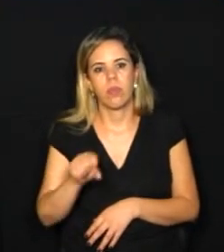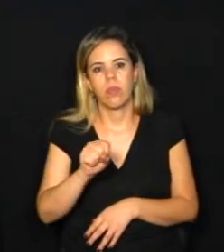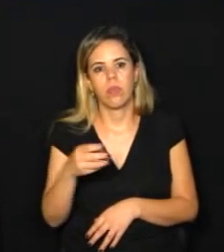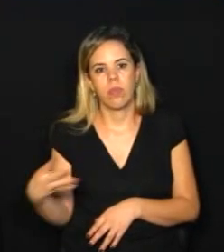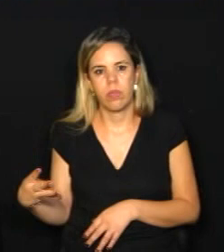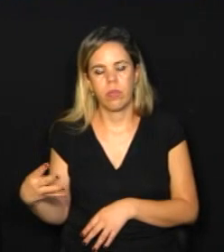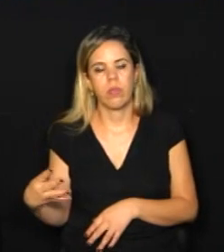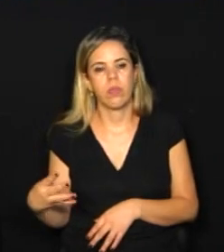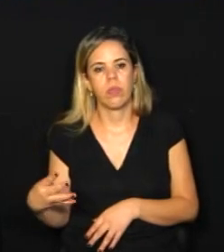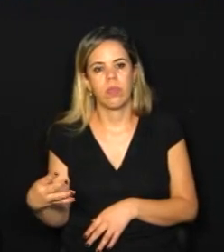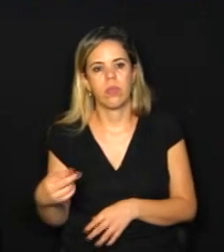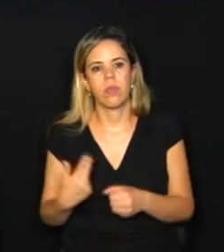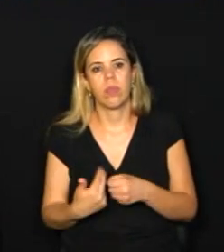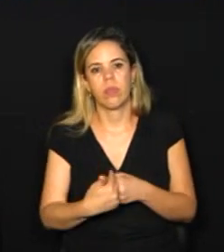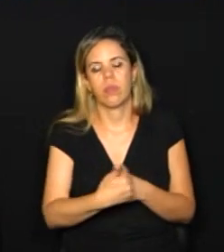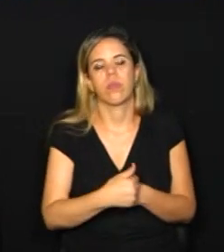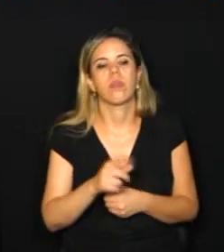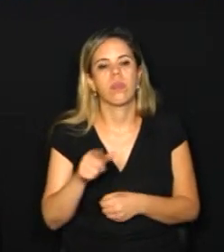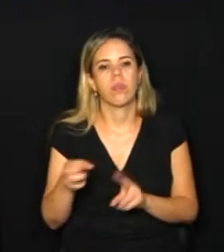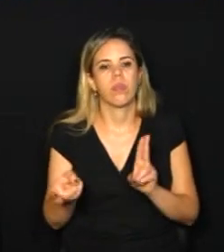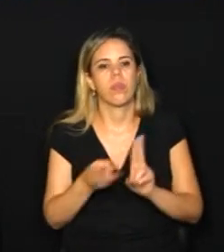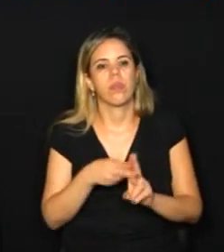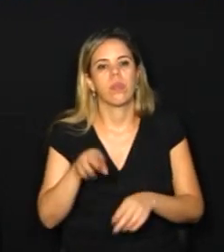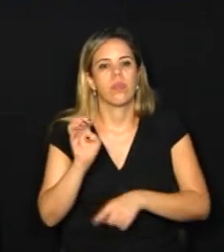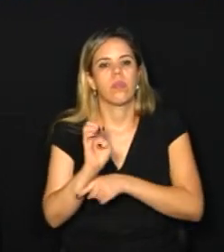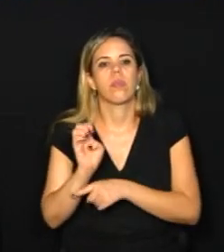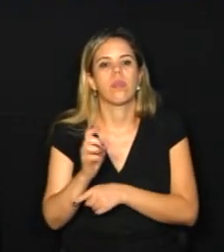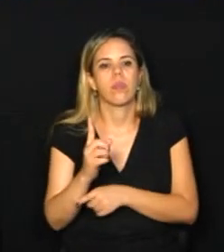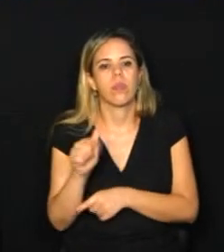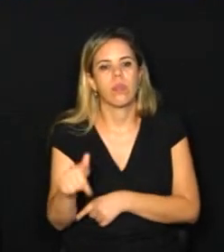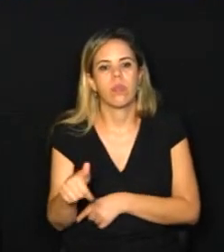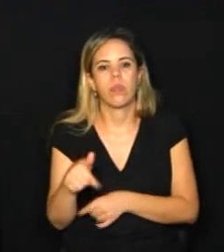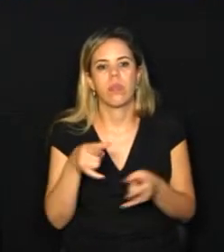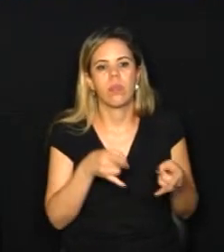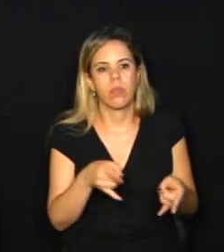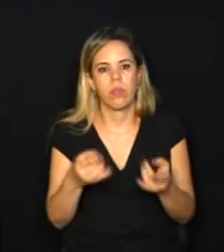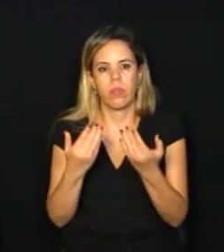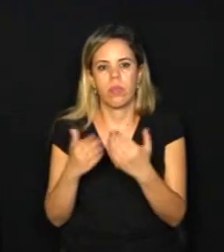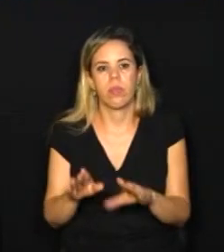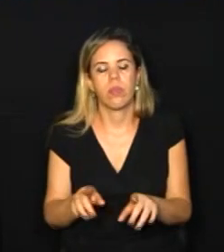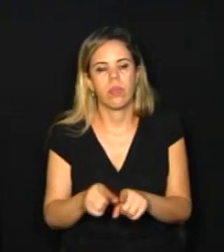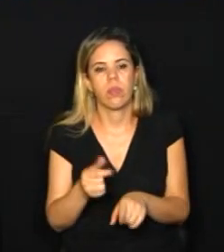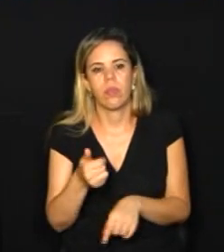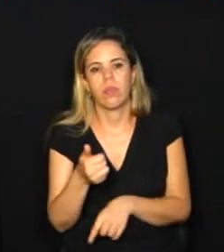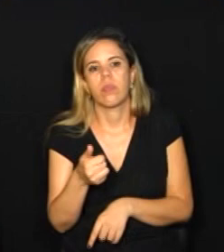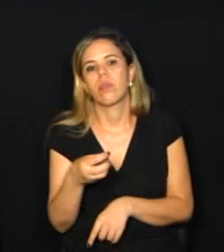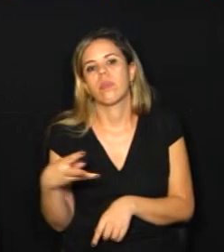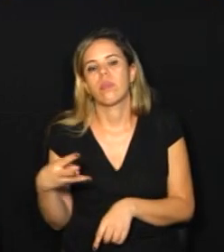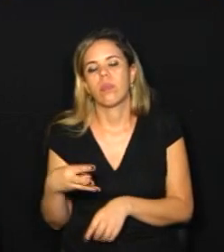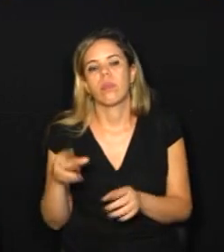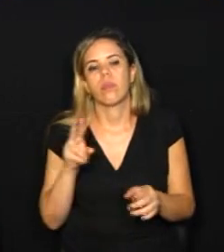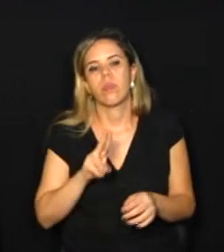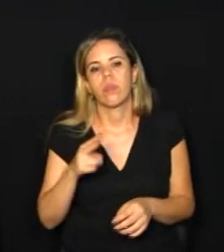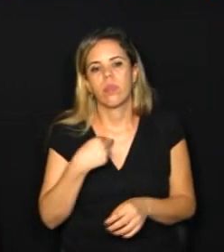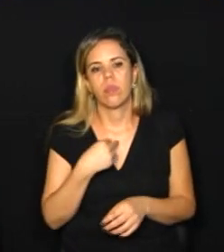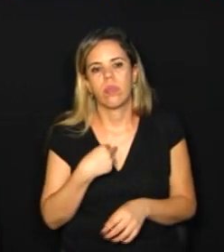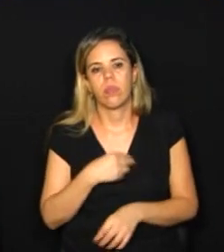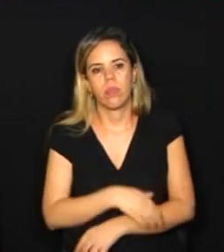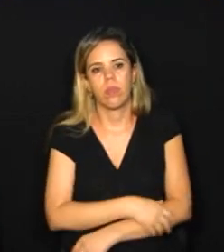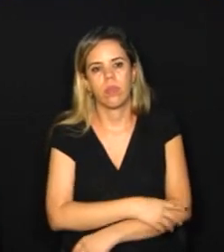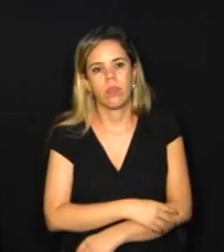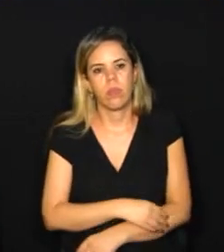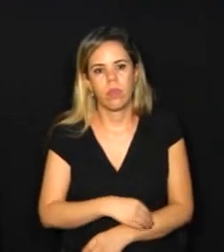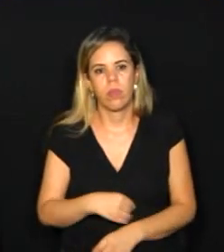87,84. Na Unicamp, que é o SUS estadual, 17 leitos disponíveis, 13 ocupados. E na